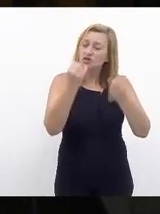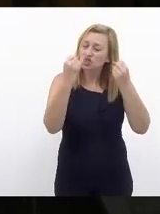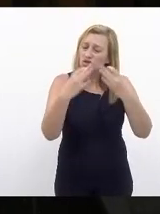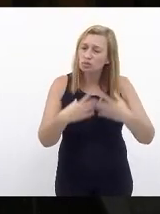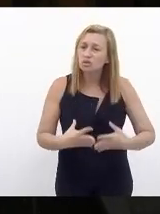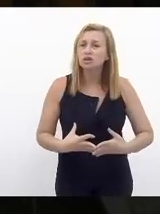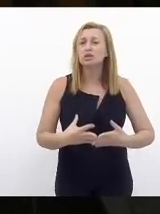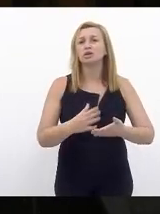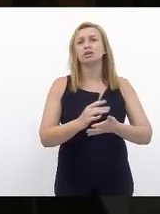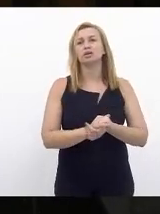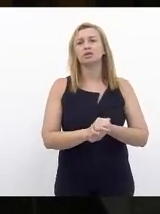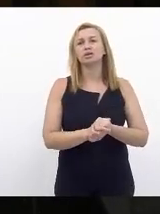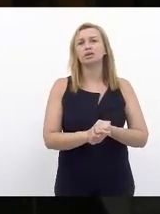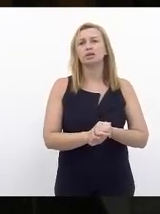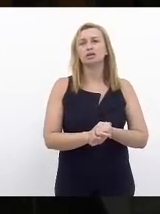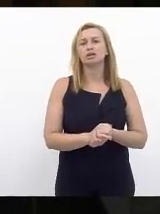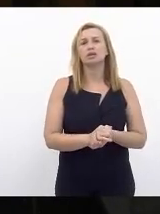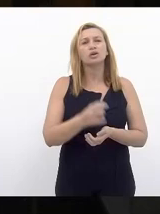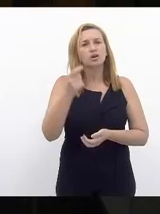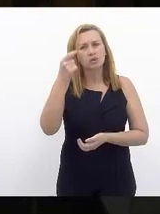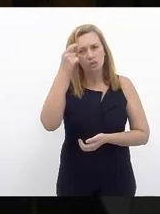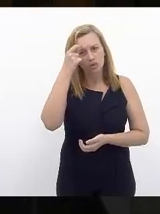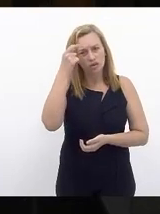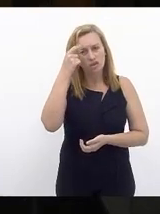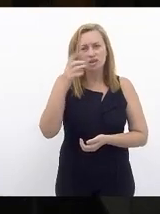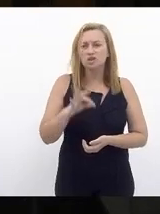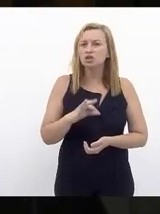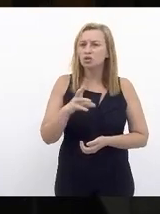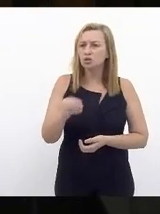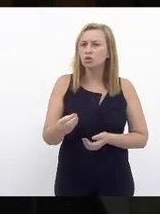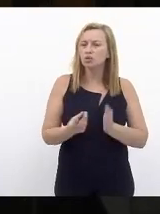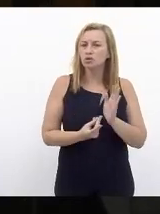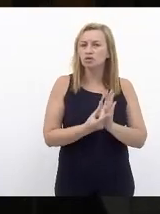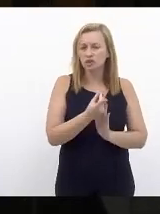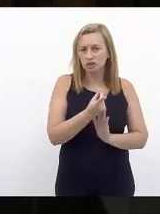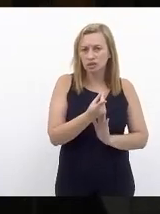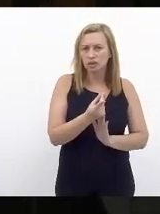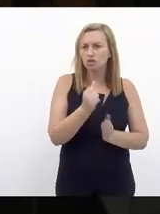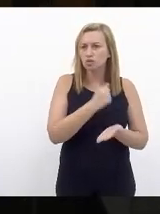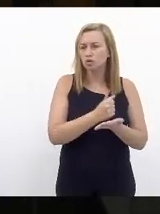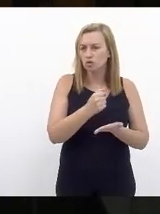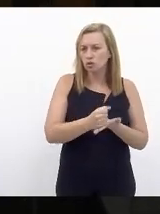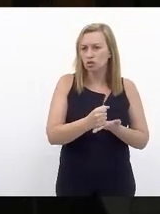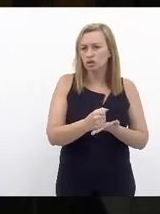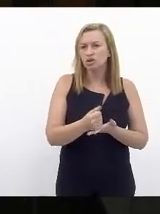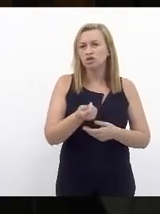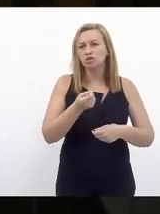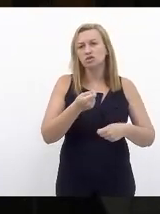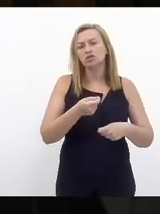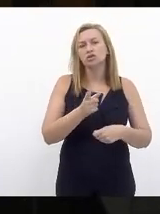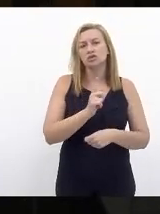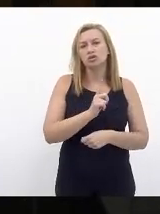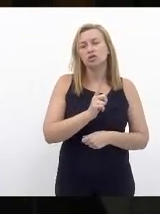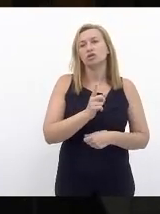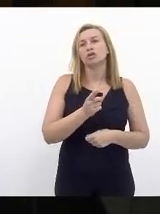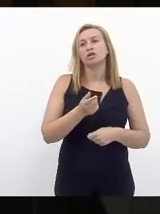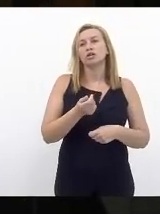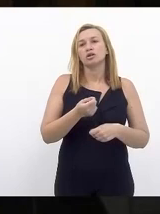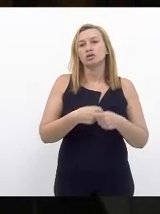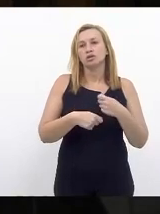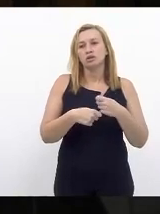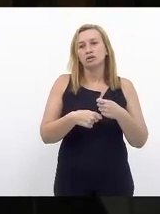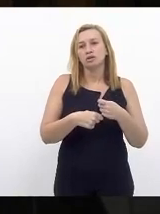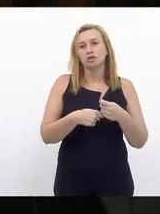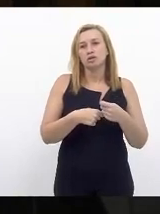explicando e dando ciência sobre os aspectos financeiros dos contratos de gestão, além de